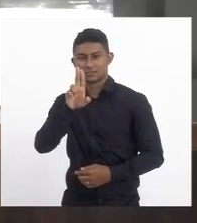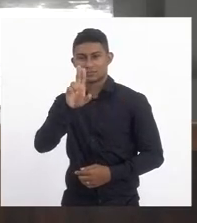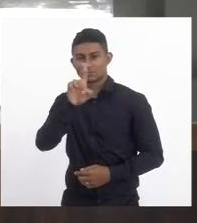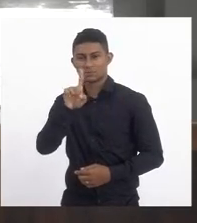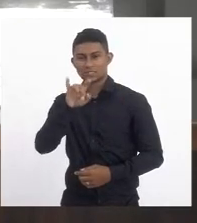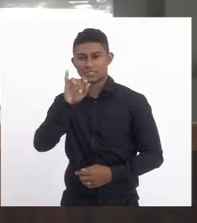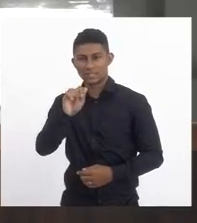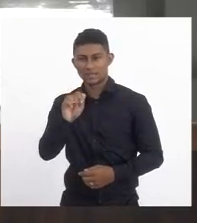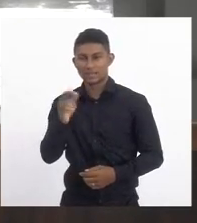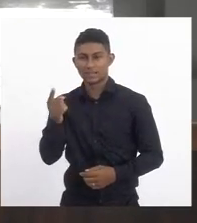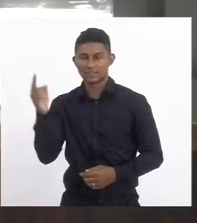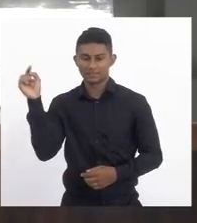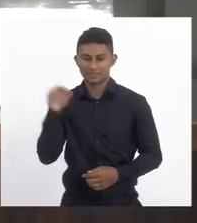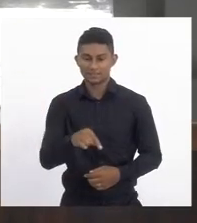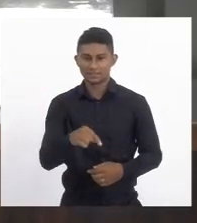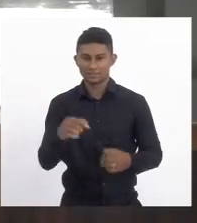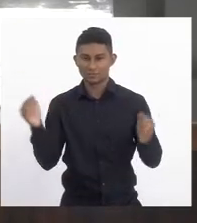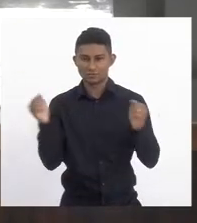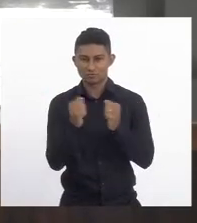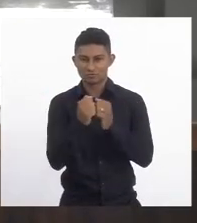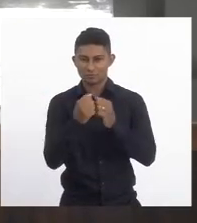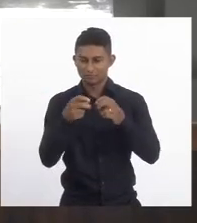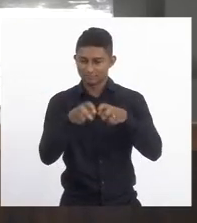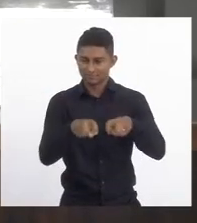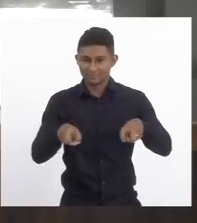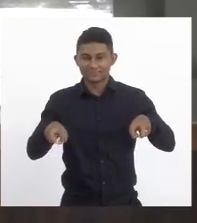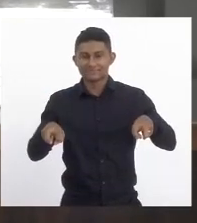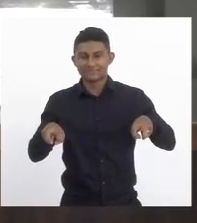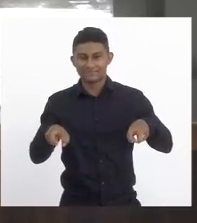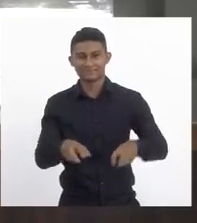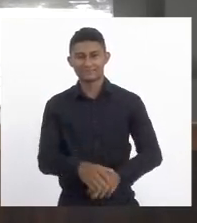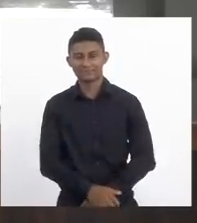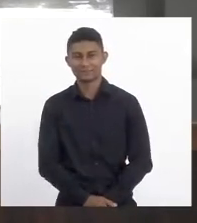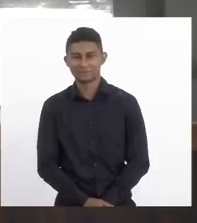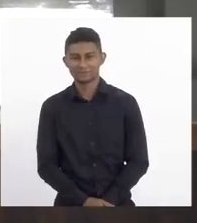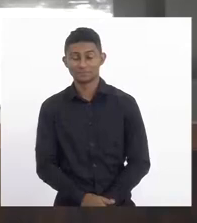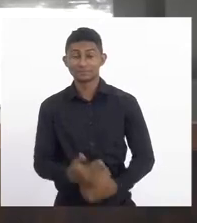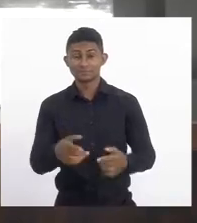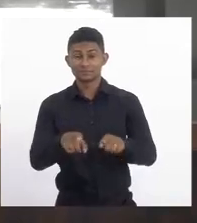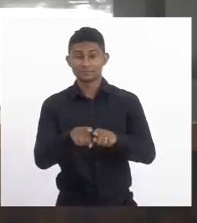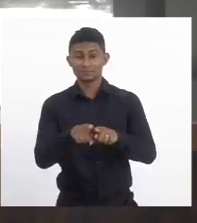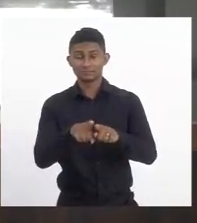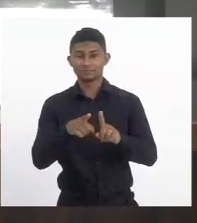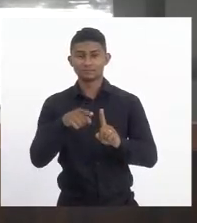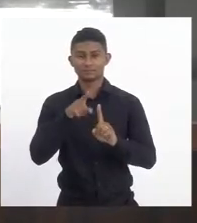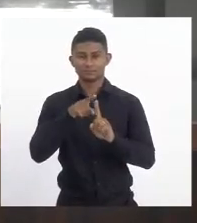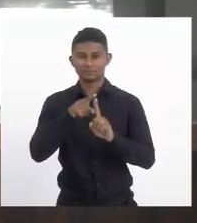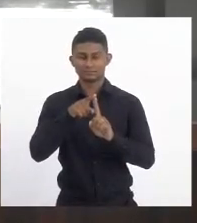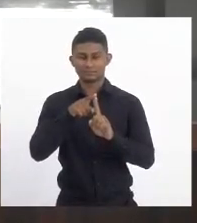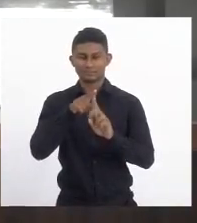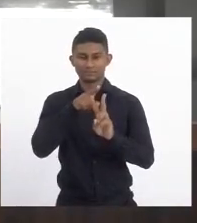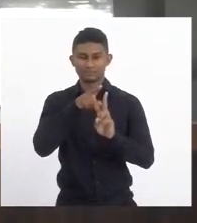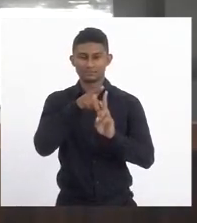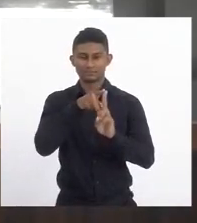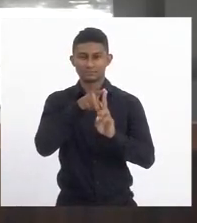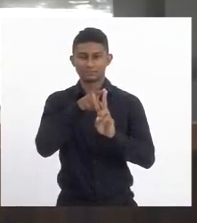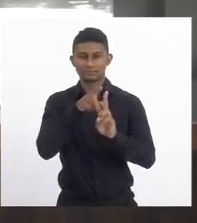conosco aqui compondo a mesa. Também Sua Eminência, o